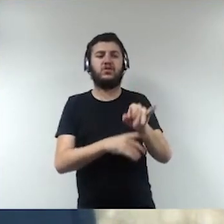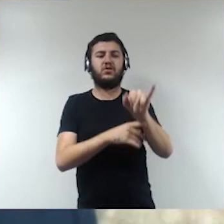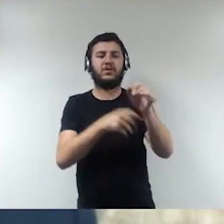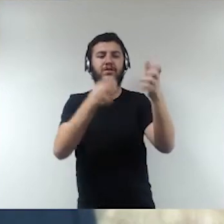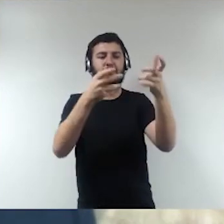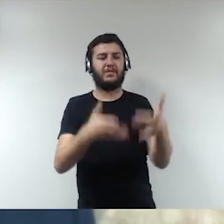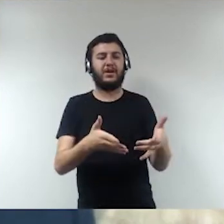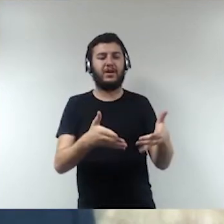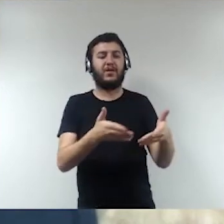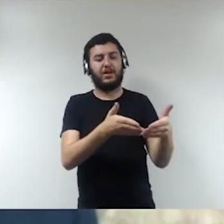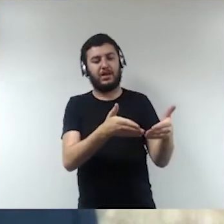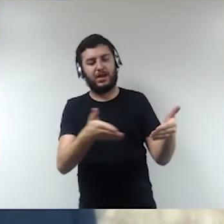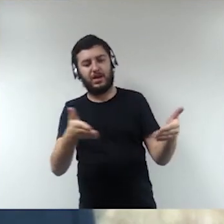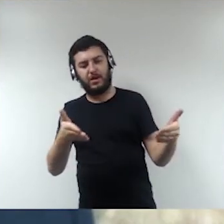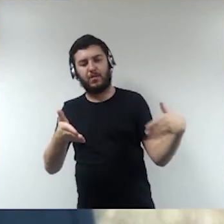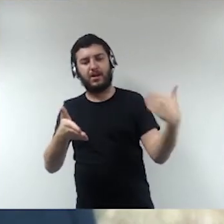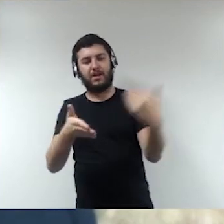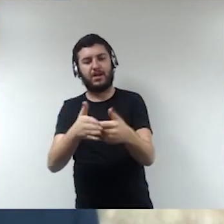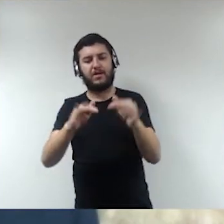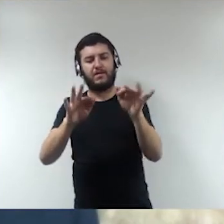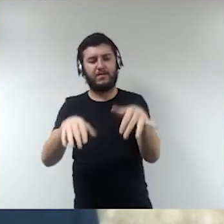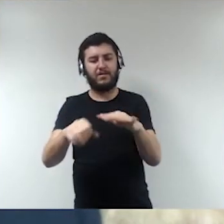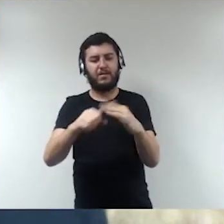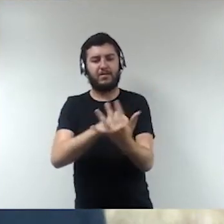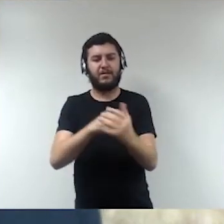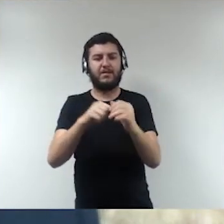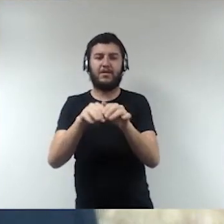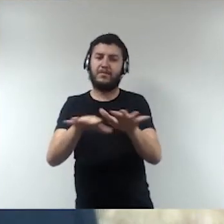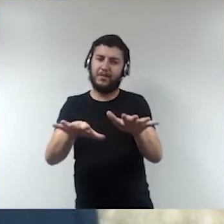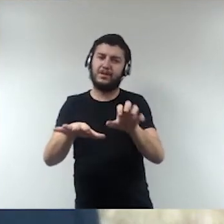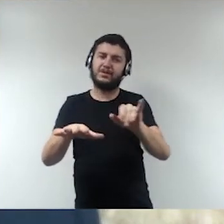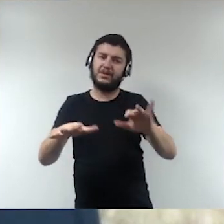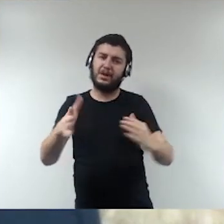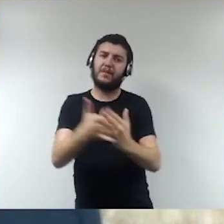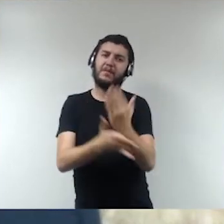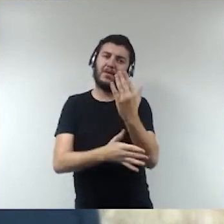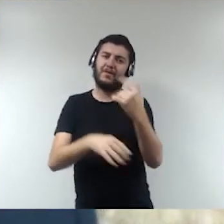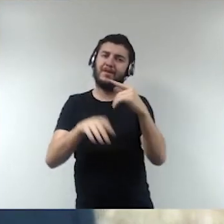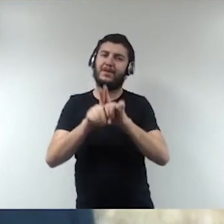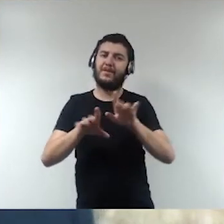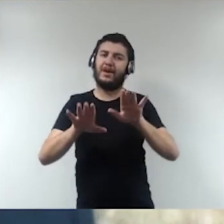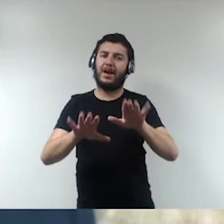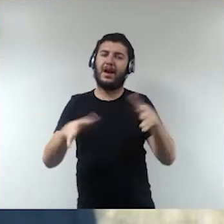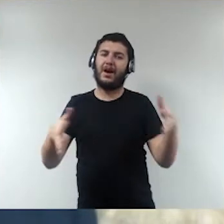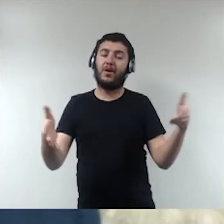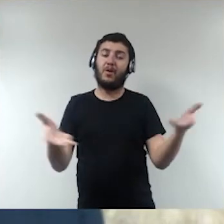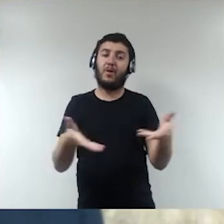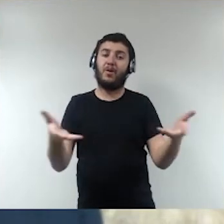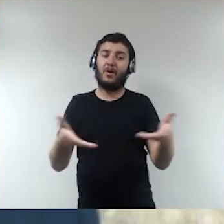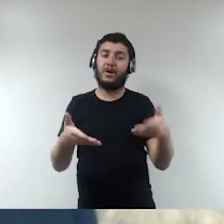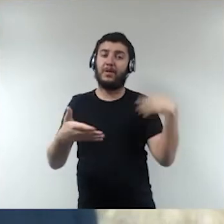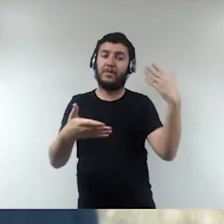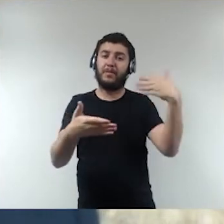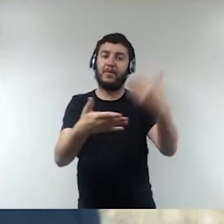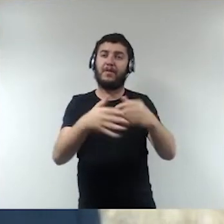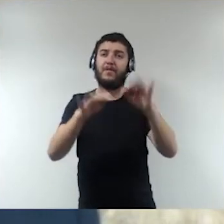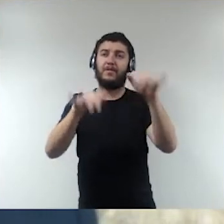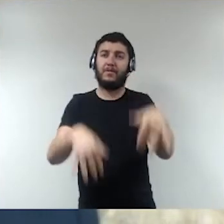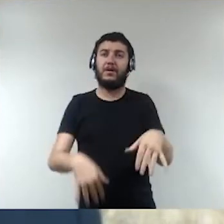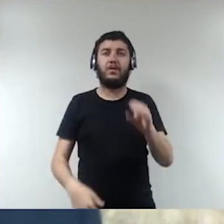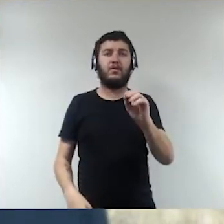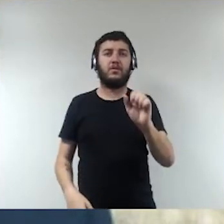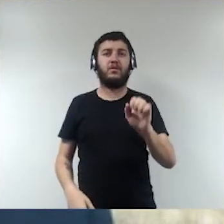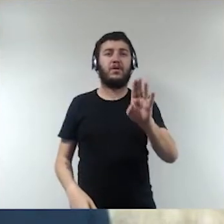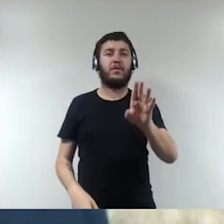prazo para que seja efetivado. E também, e aí já me encaminhando para o final, a OAB tem que ter realmente um